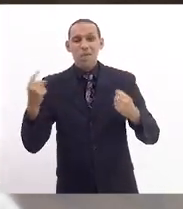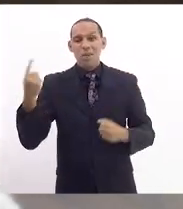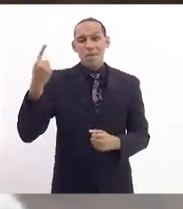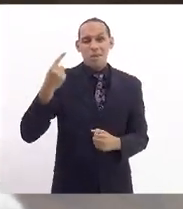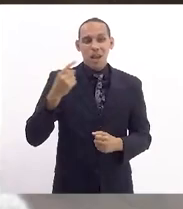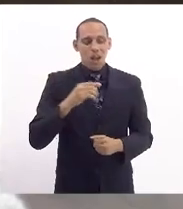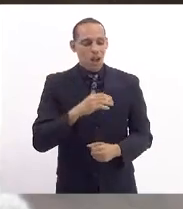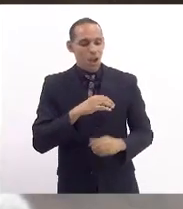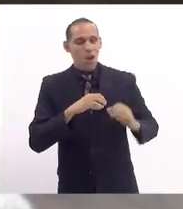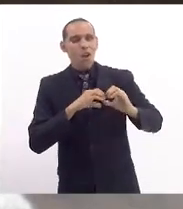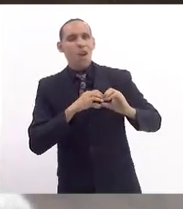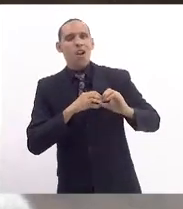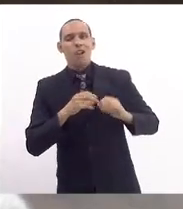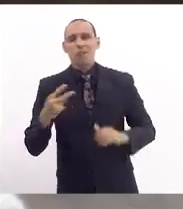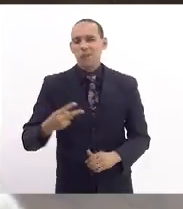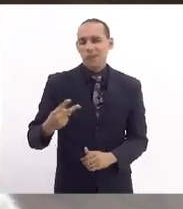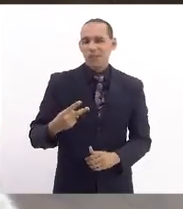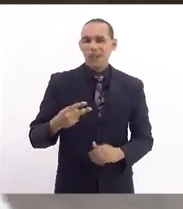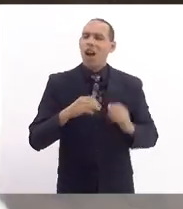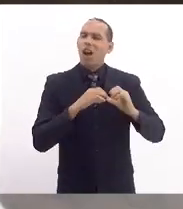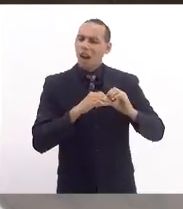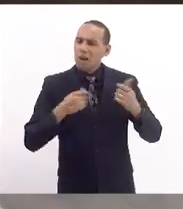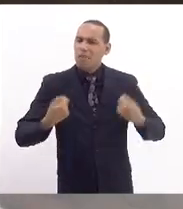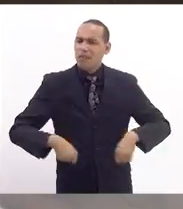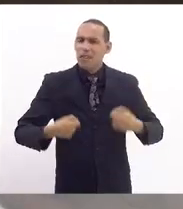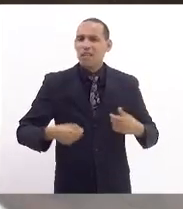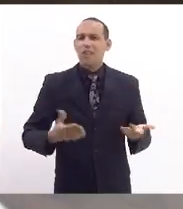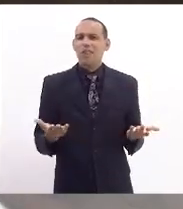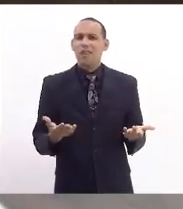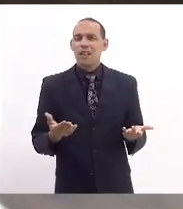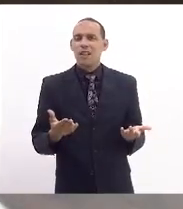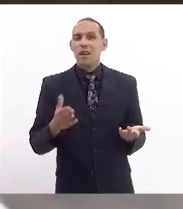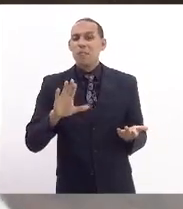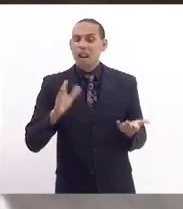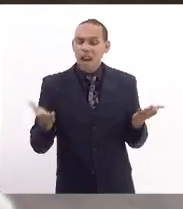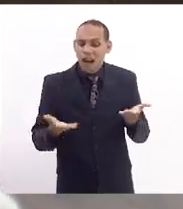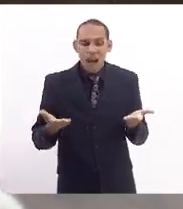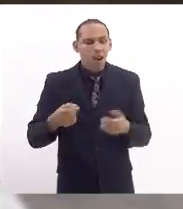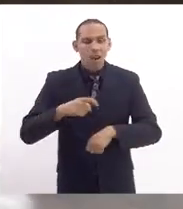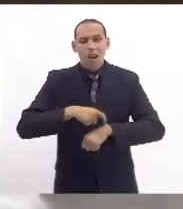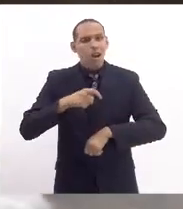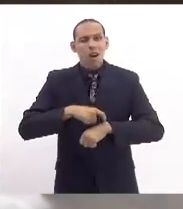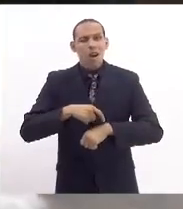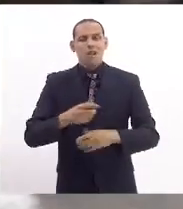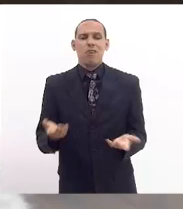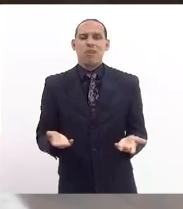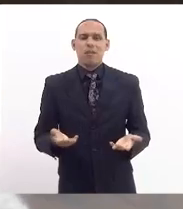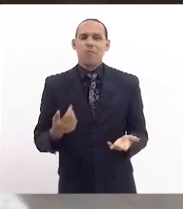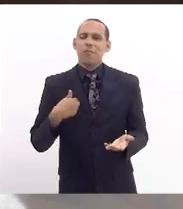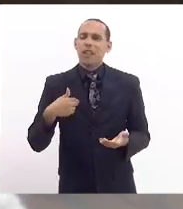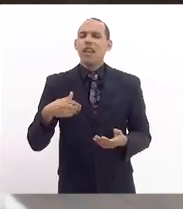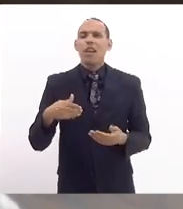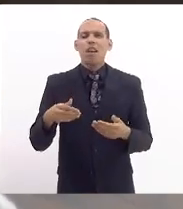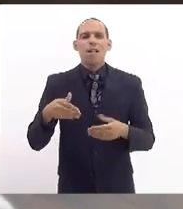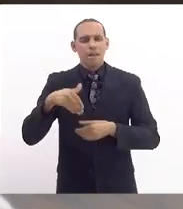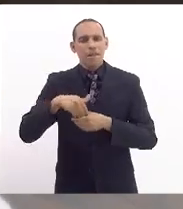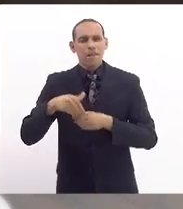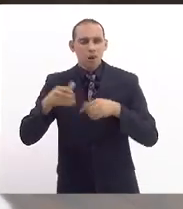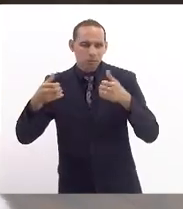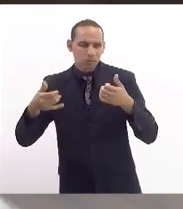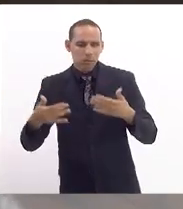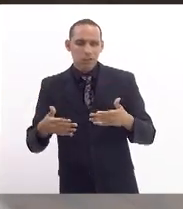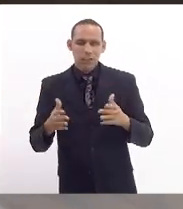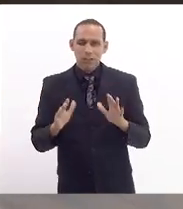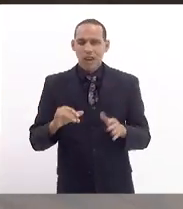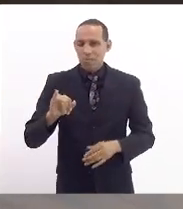claro que o coração é para ser usado em determinado momento mas Principalmente nesse eu queria só declarará voto também presente